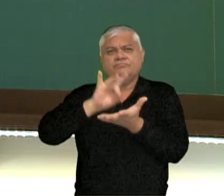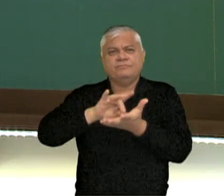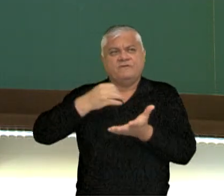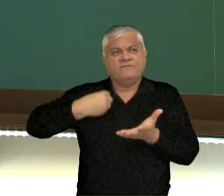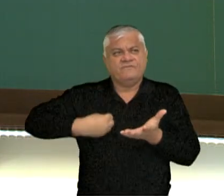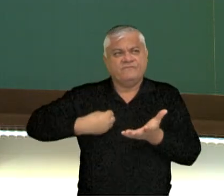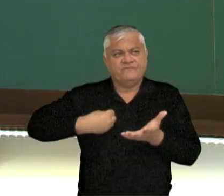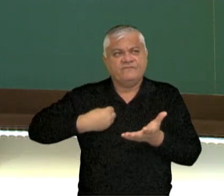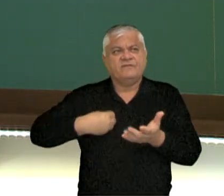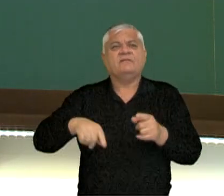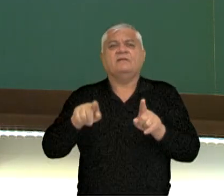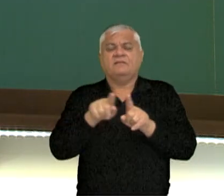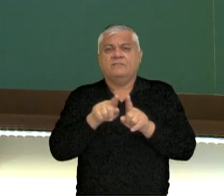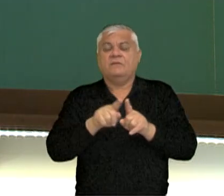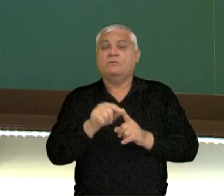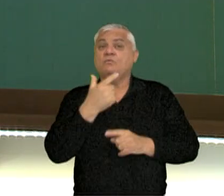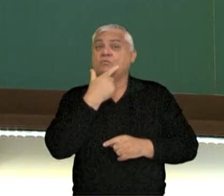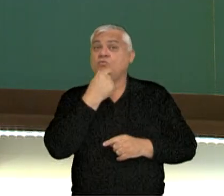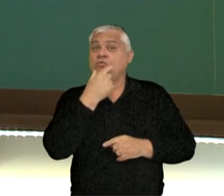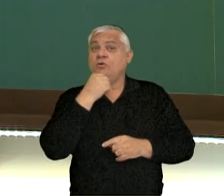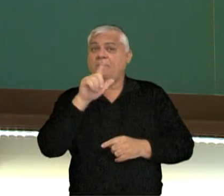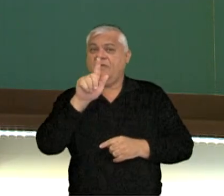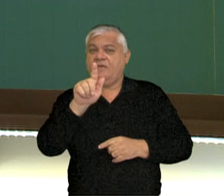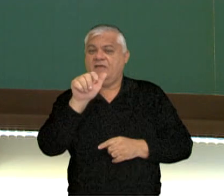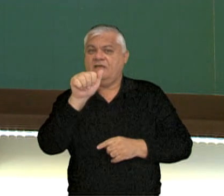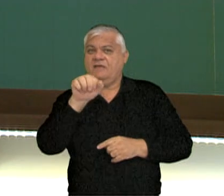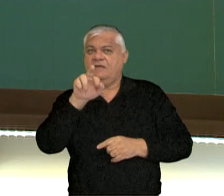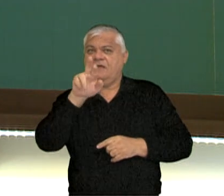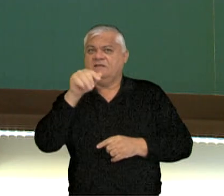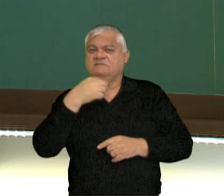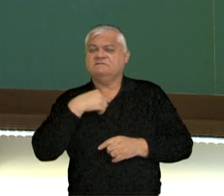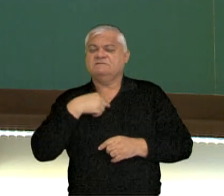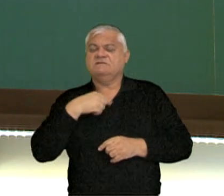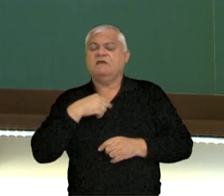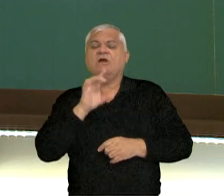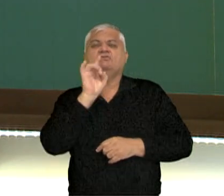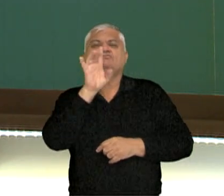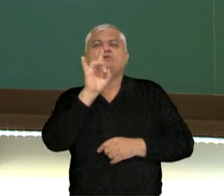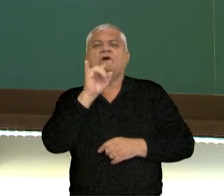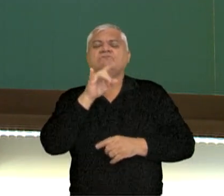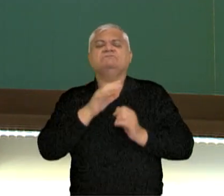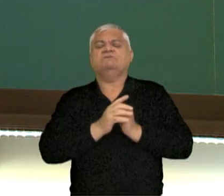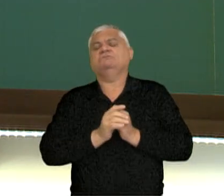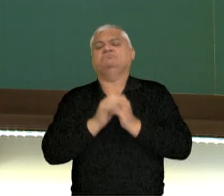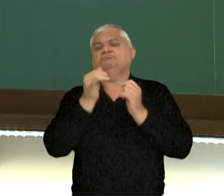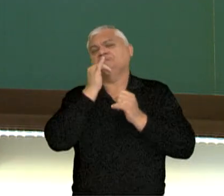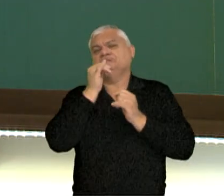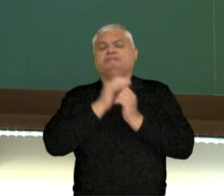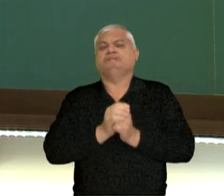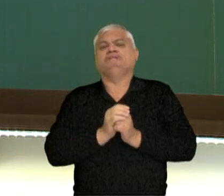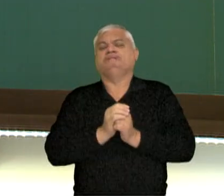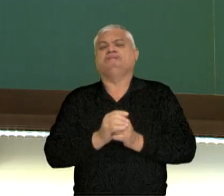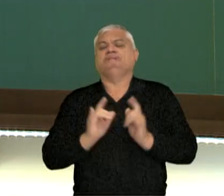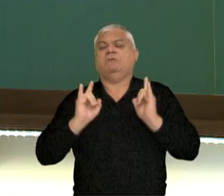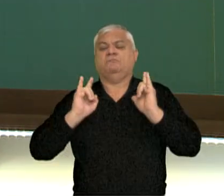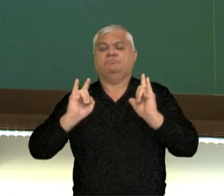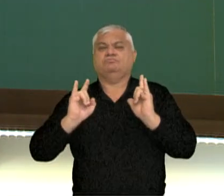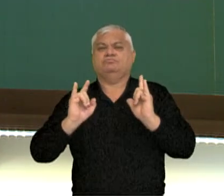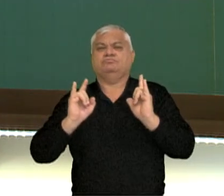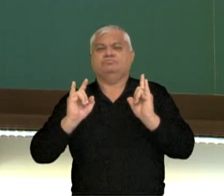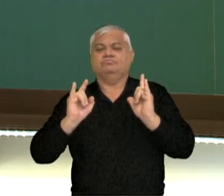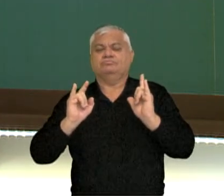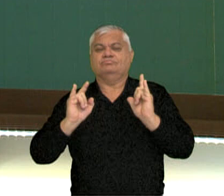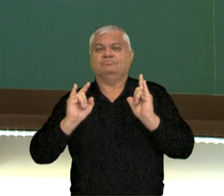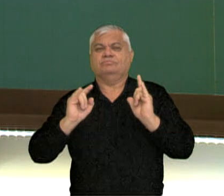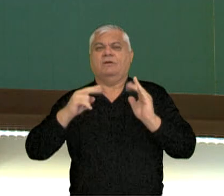Garcia encontra-se sozinho no velório. E nesse instante ele sente um forte desejo de beijar a face